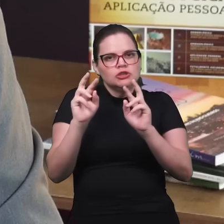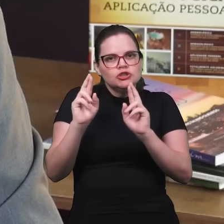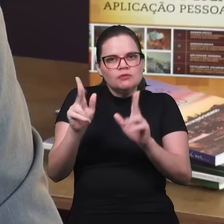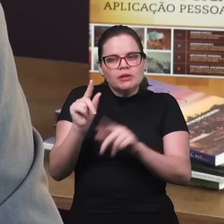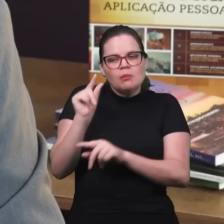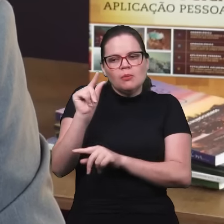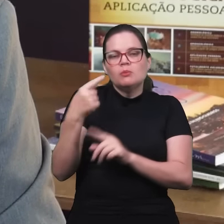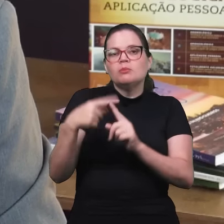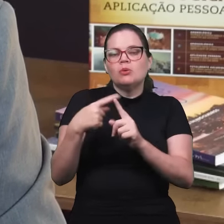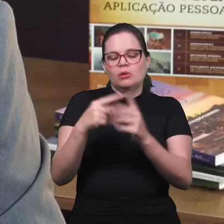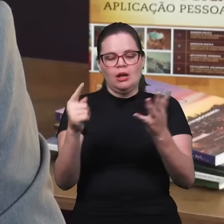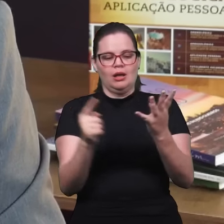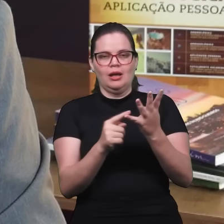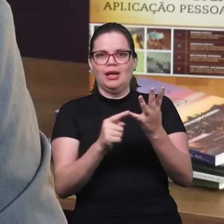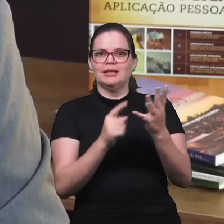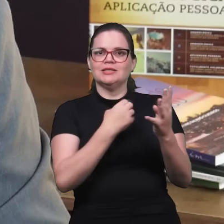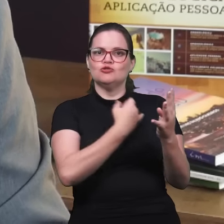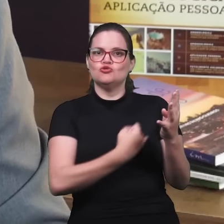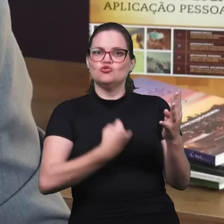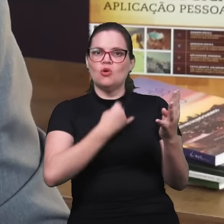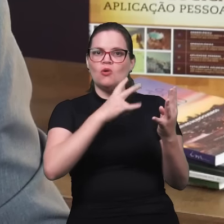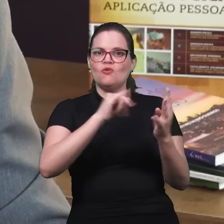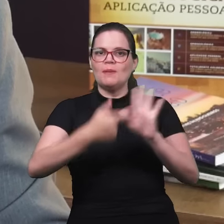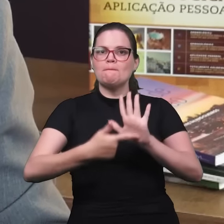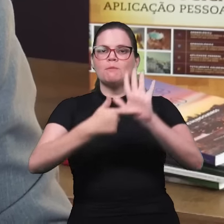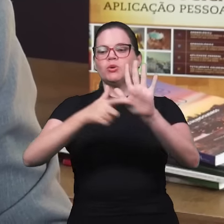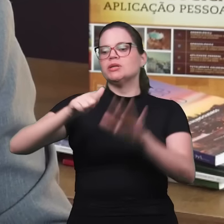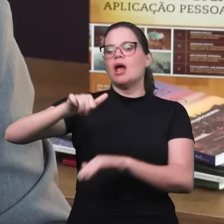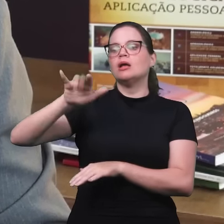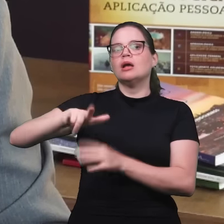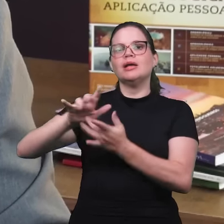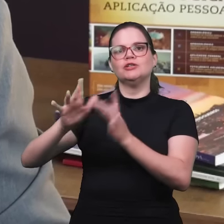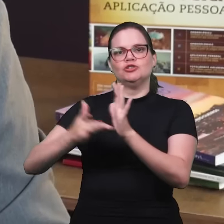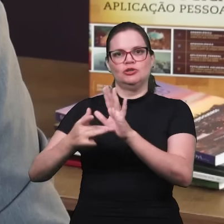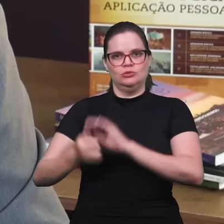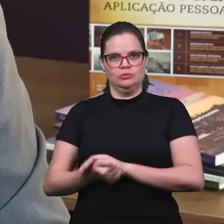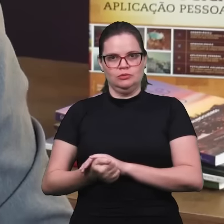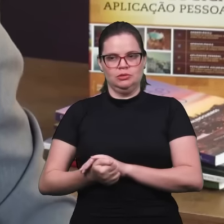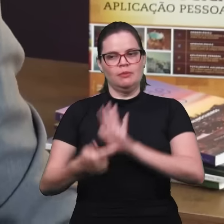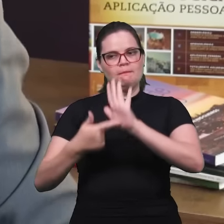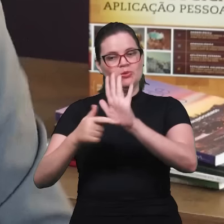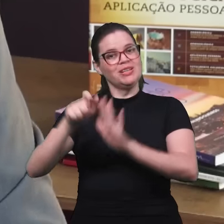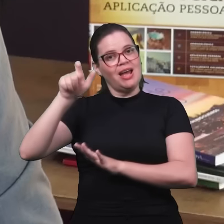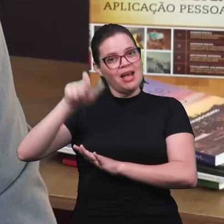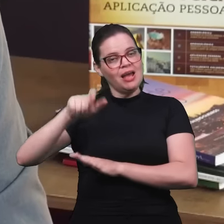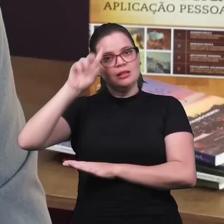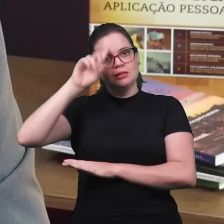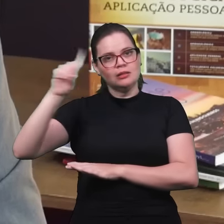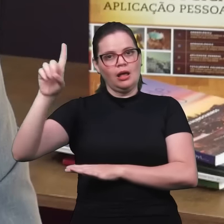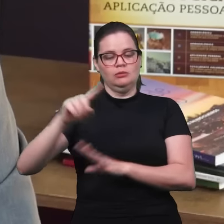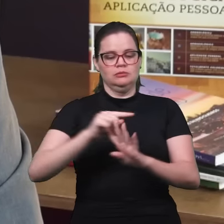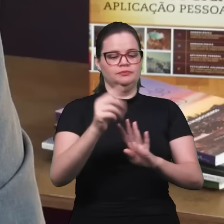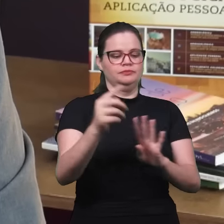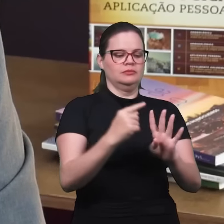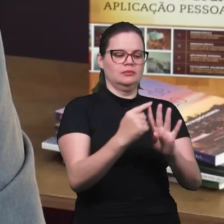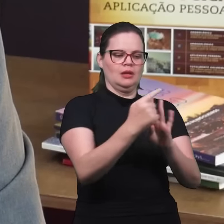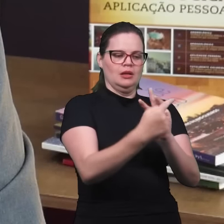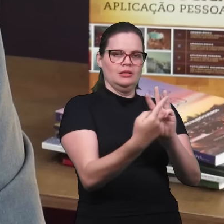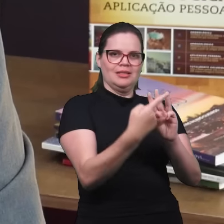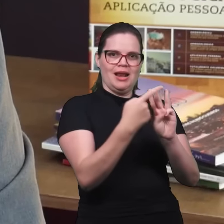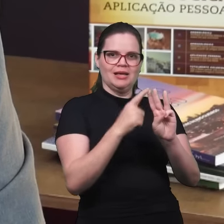João vai dizer quem é Jesus, e os outros vão mostrar os fatos a respeito do Senhor Jesus. E o texto está lá em João,